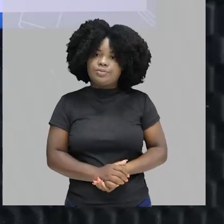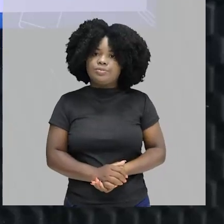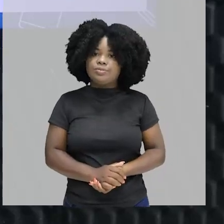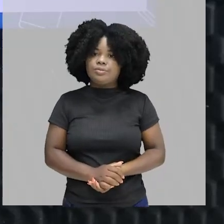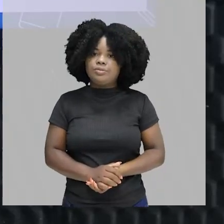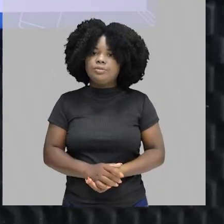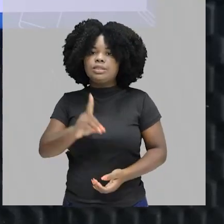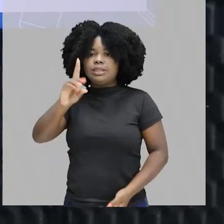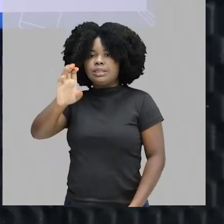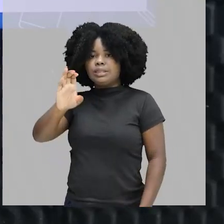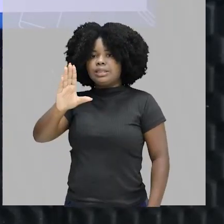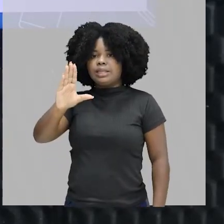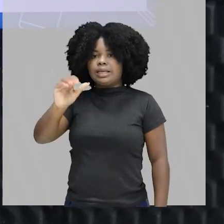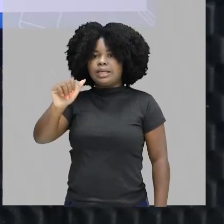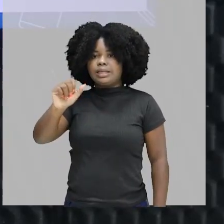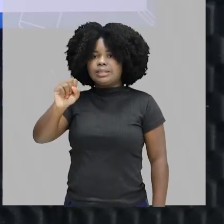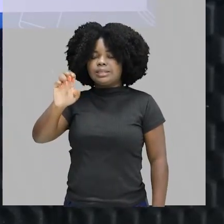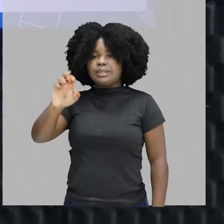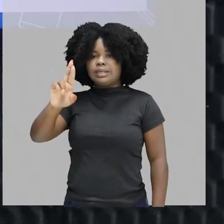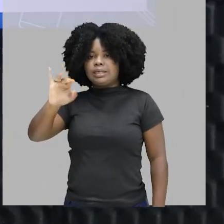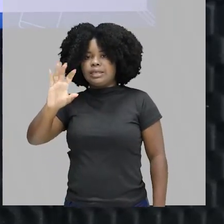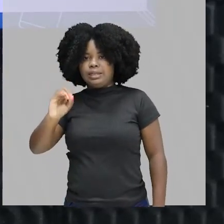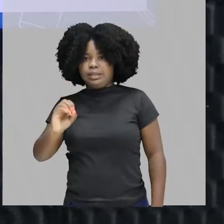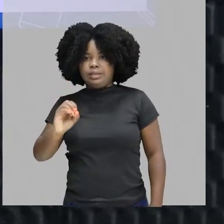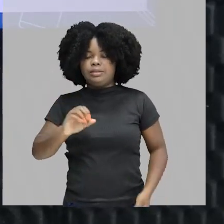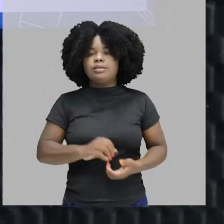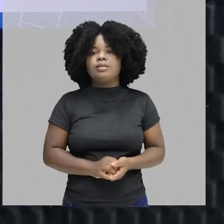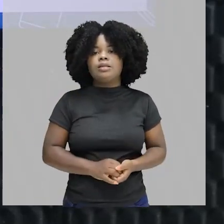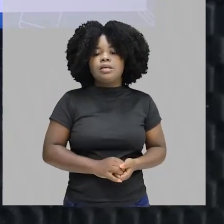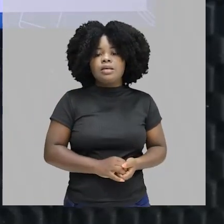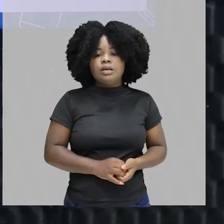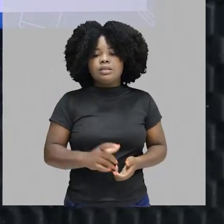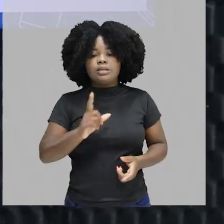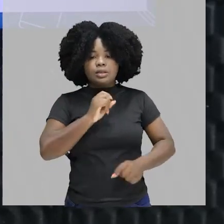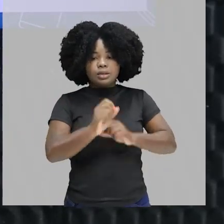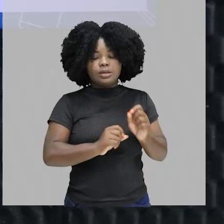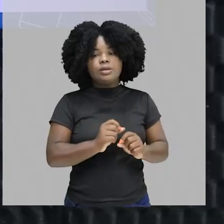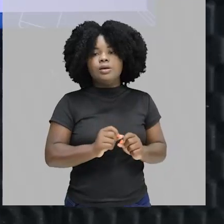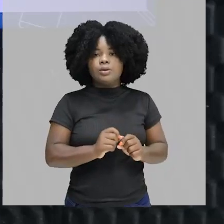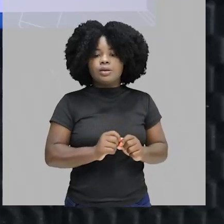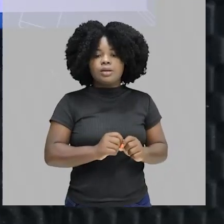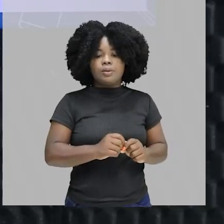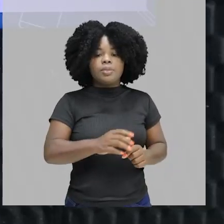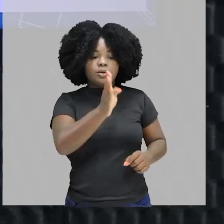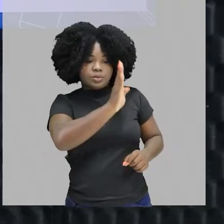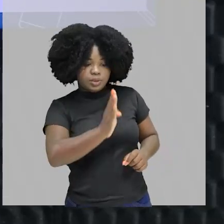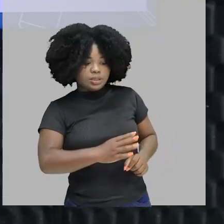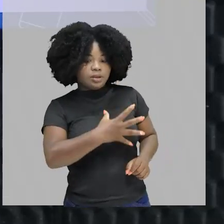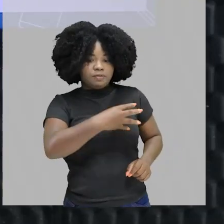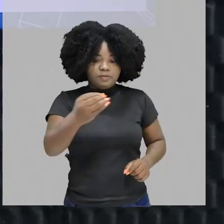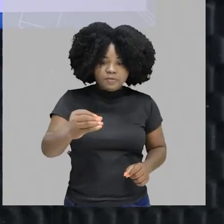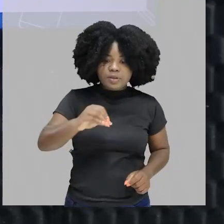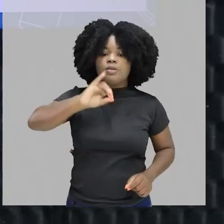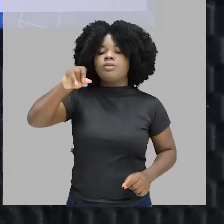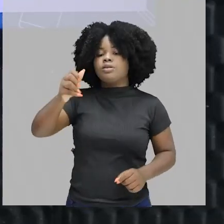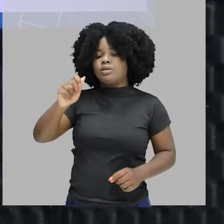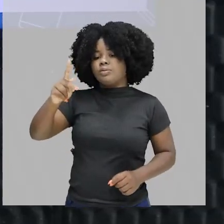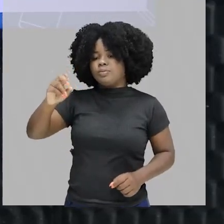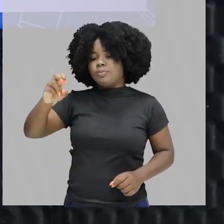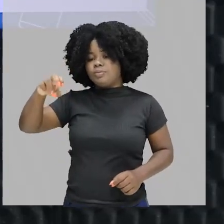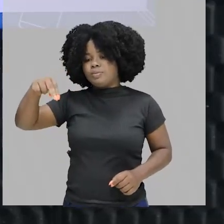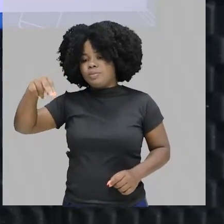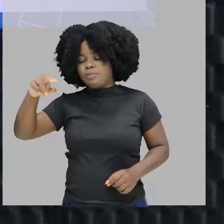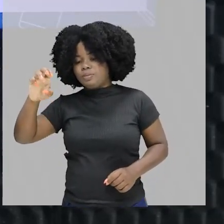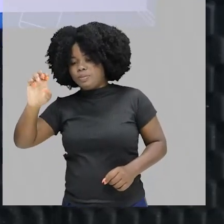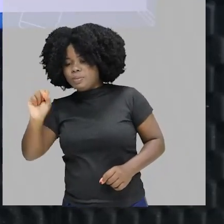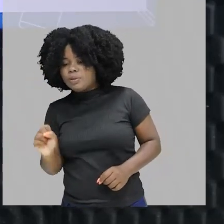fenômeno Dekaseg, que são justamente os brasileiros, filhos de japoneses, que saíram do Brasil em direção ao Japão,